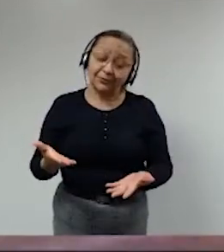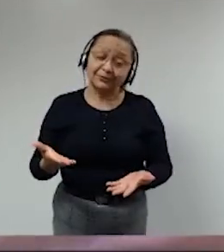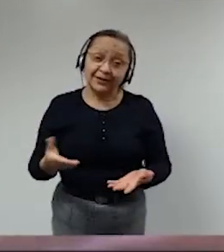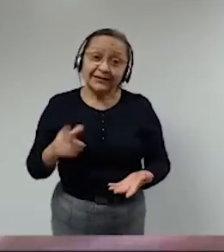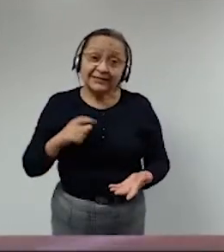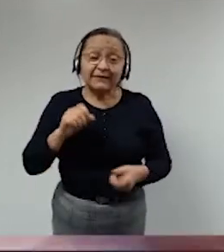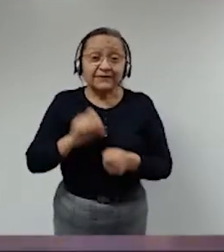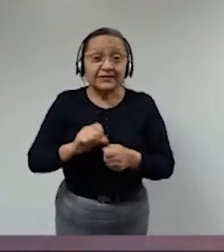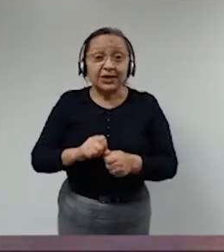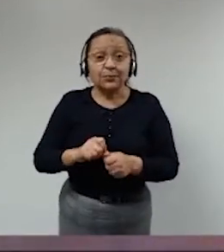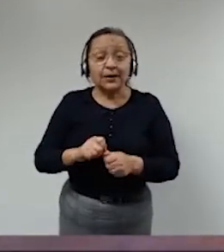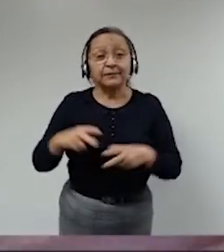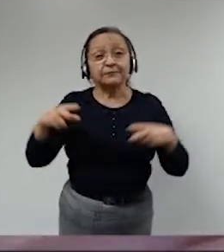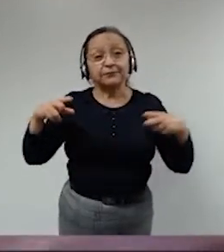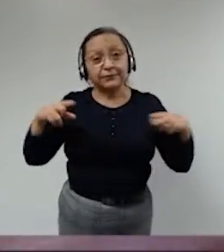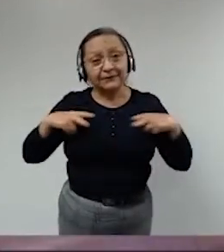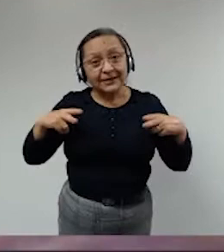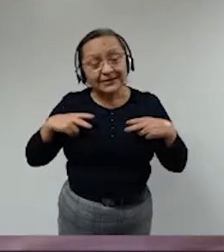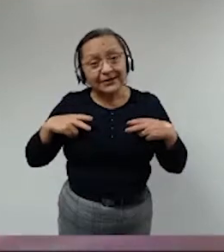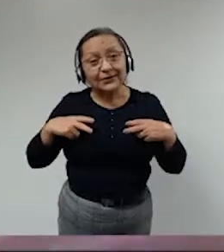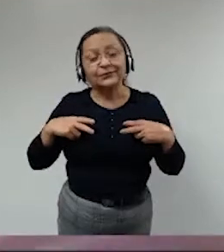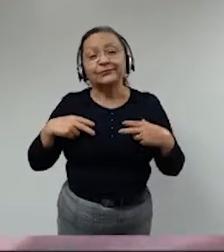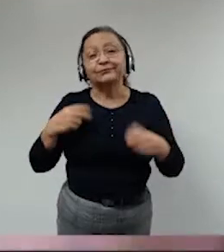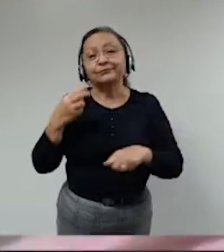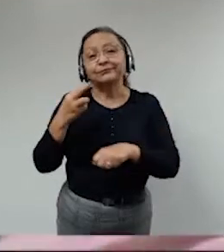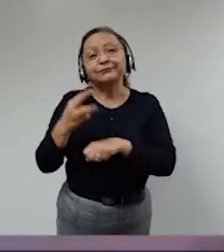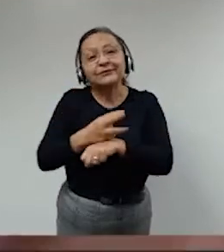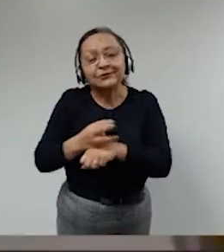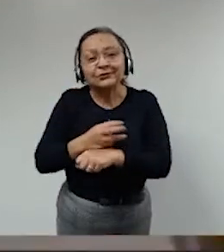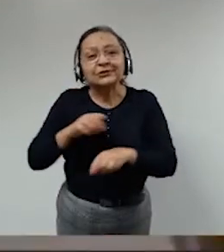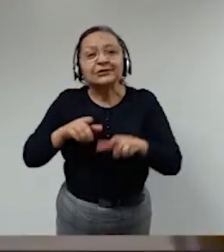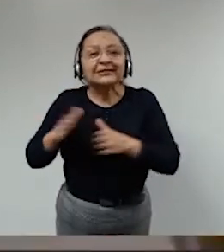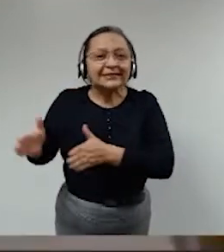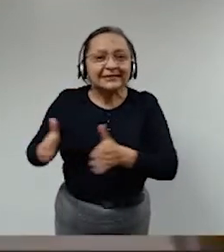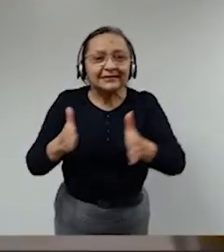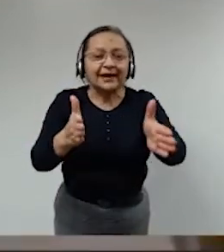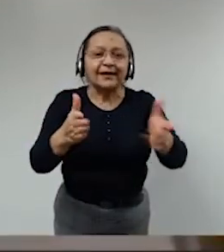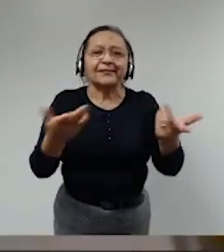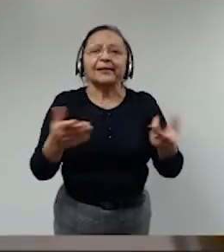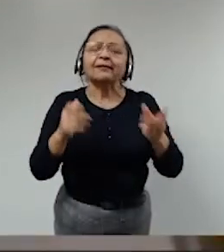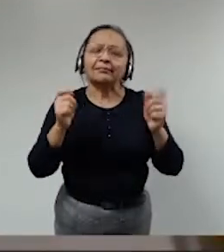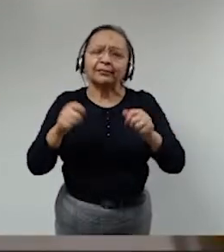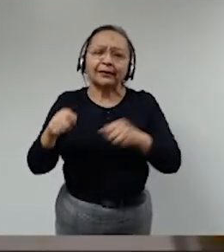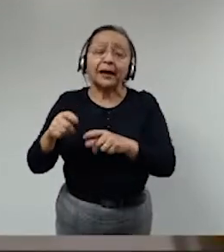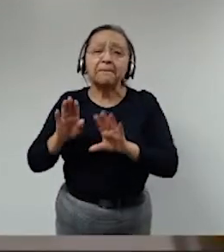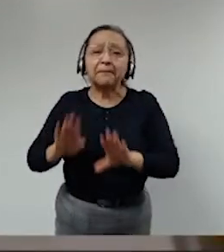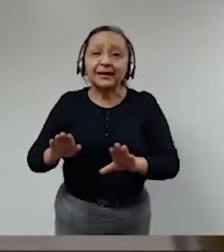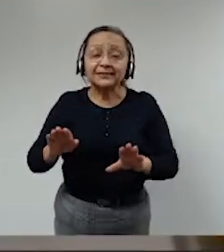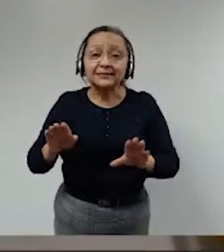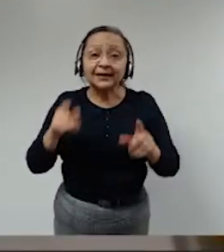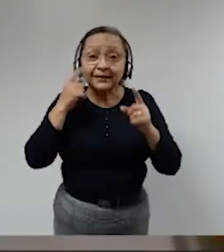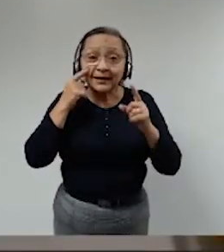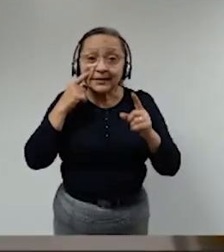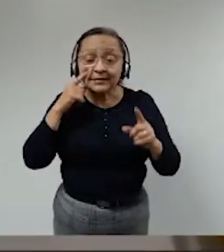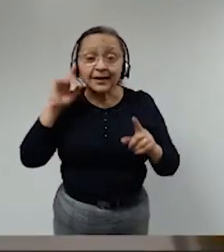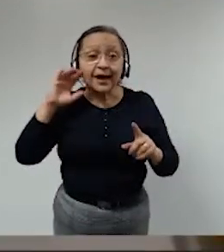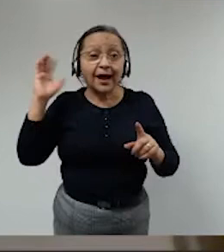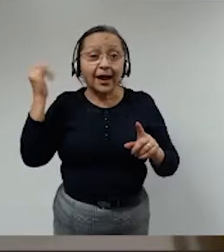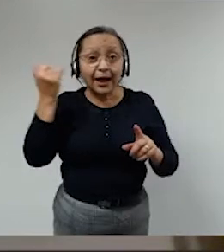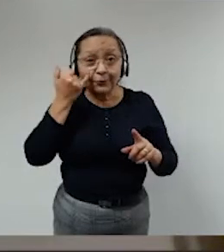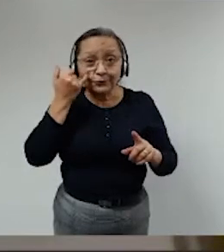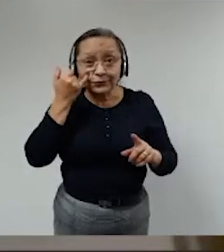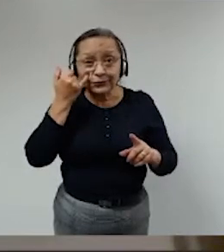uma privatização de estrada, dá para estimar a receita do pedágio, né? Relativamente. Agora, no audiovisual, comparando, você não consegue estimar essa